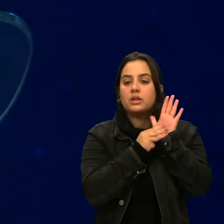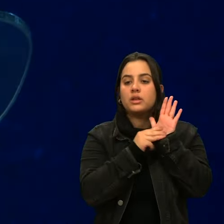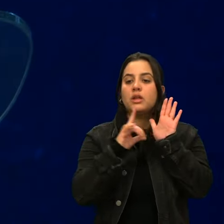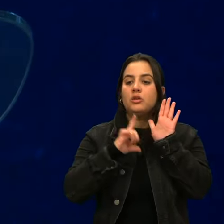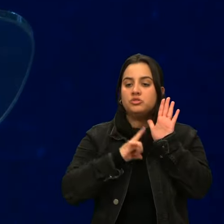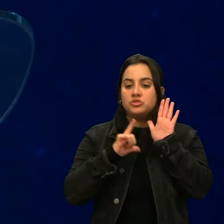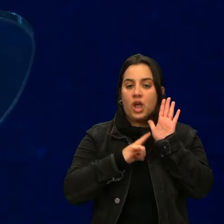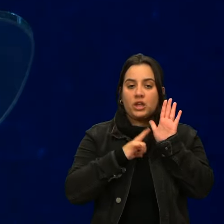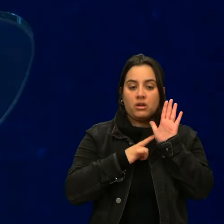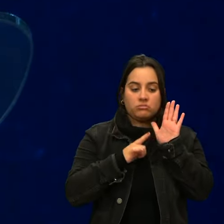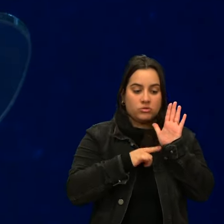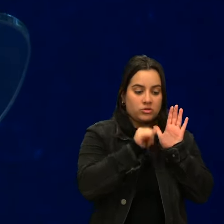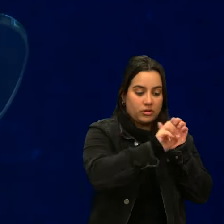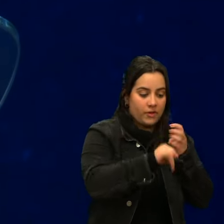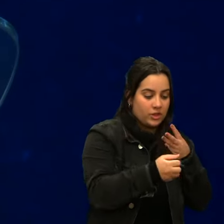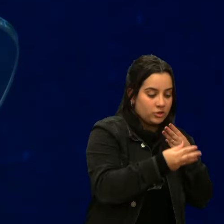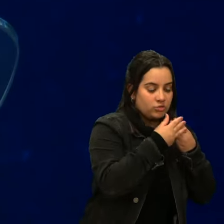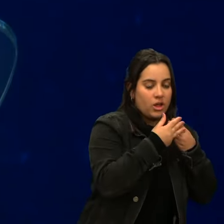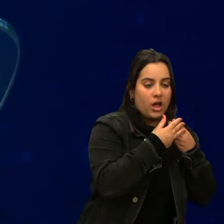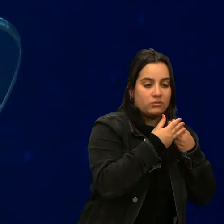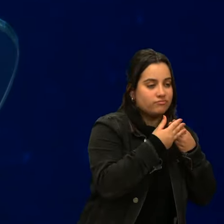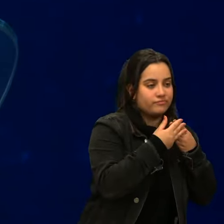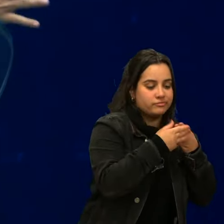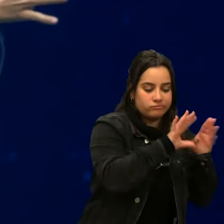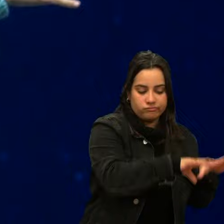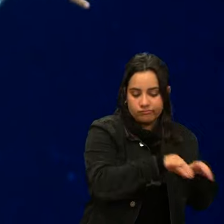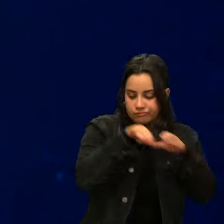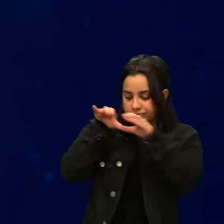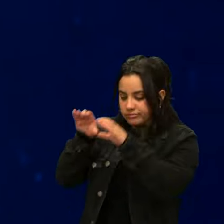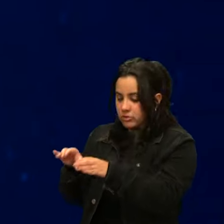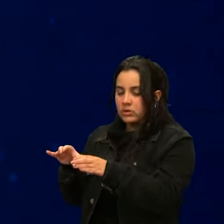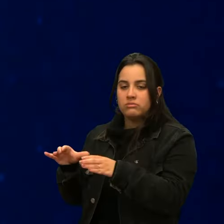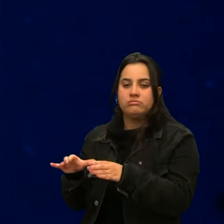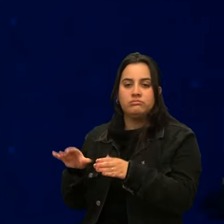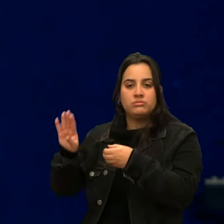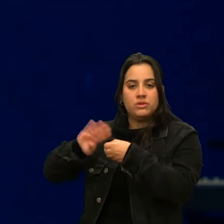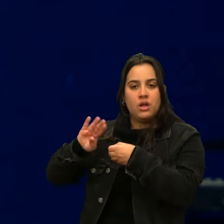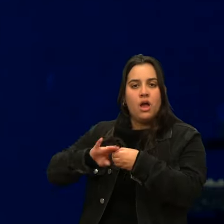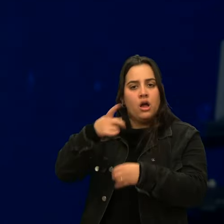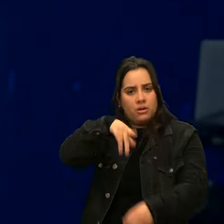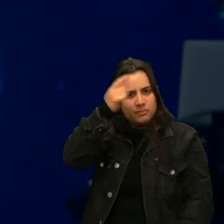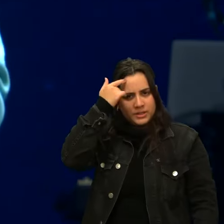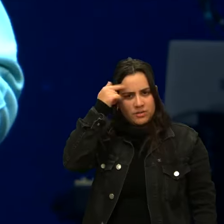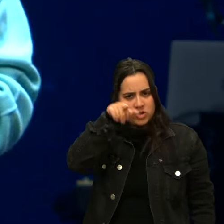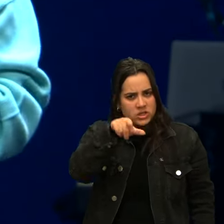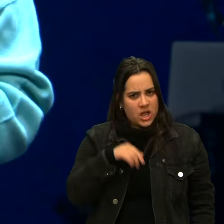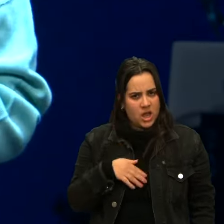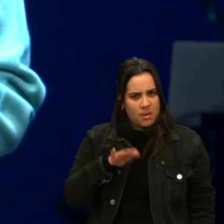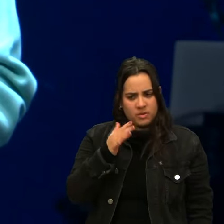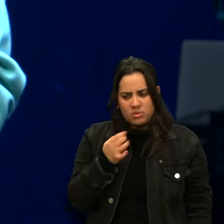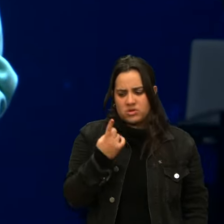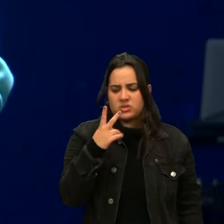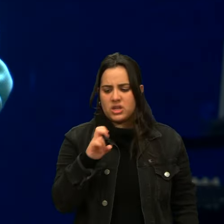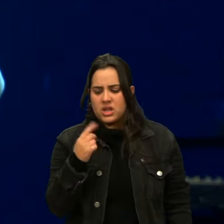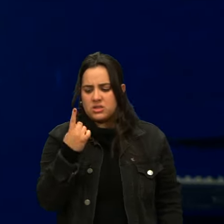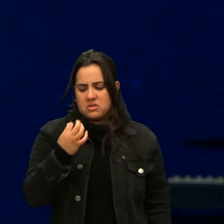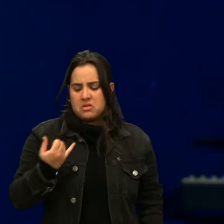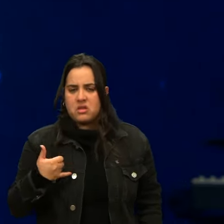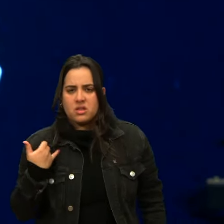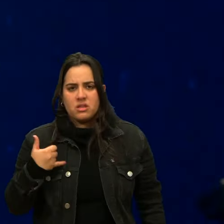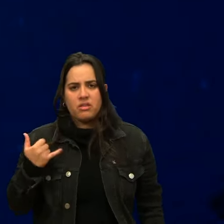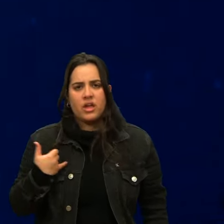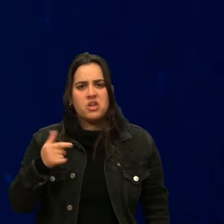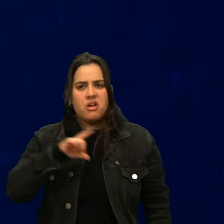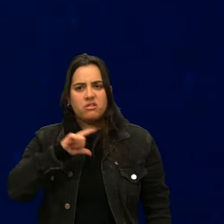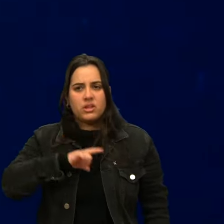Pensa, você aí com seus 15, 16 anos, de repente um povo invade a sua cidade, invade Curitiba e decide